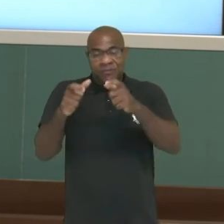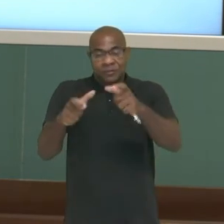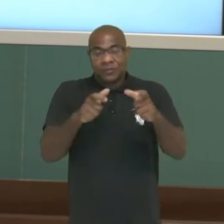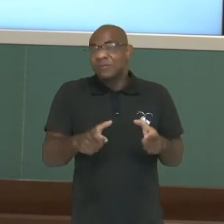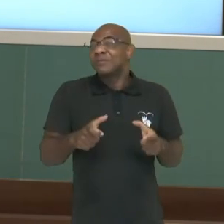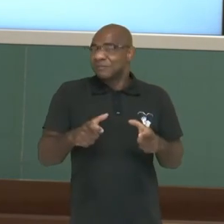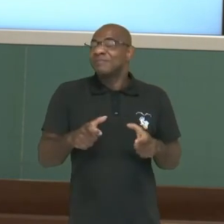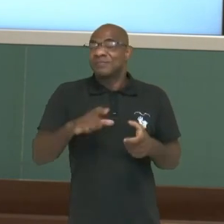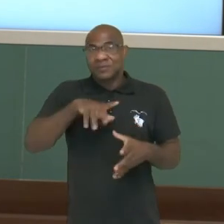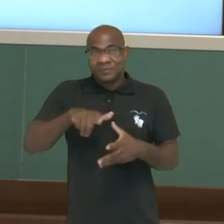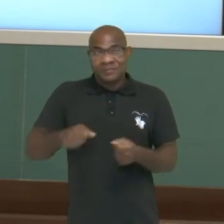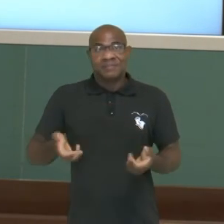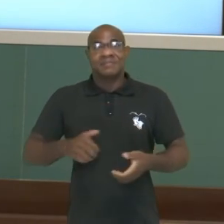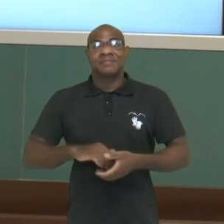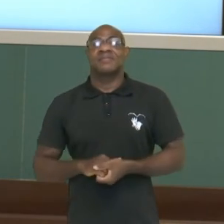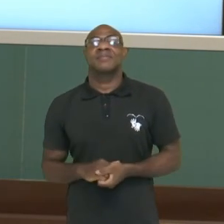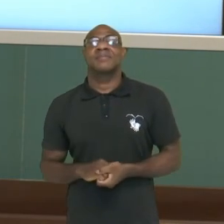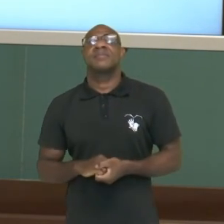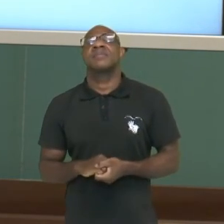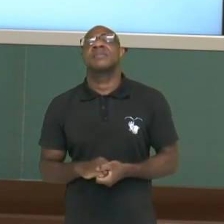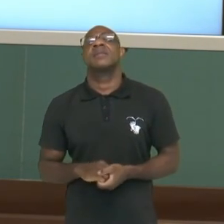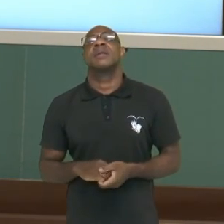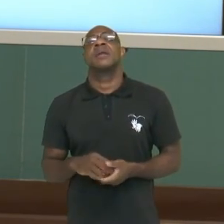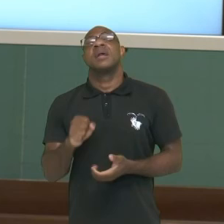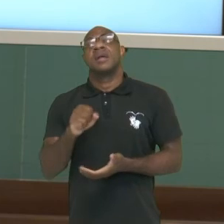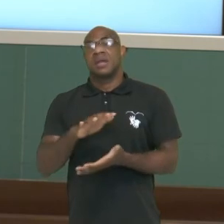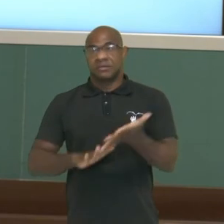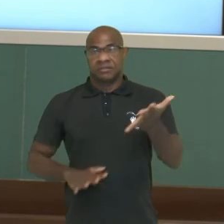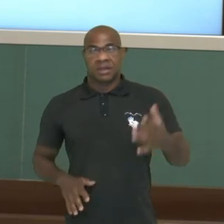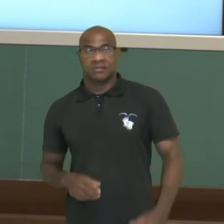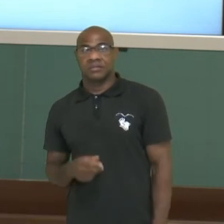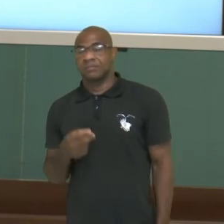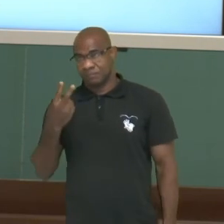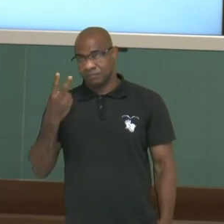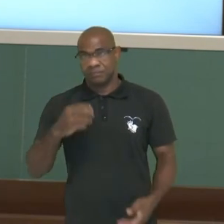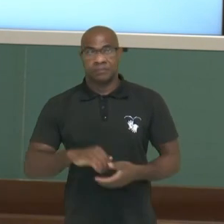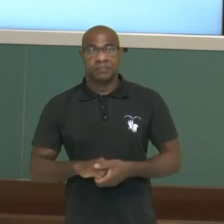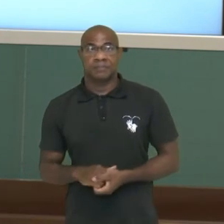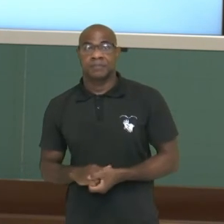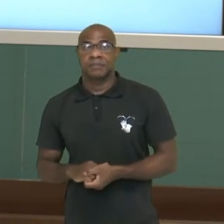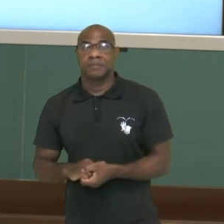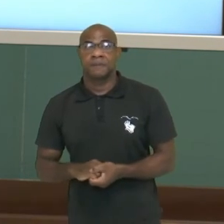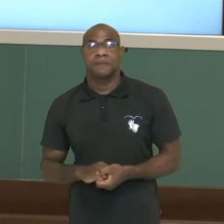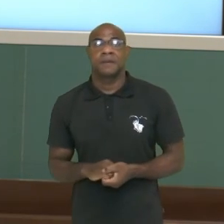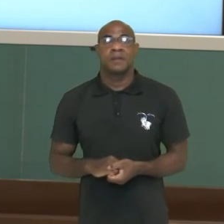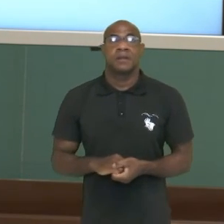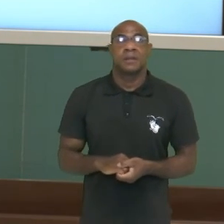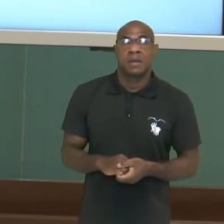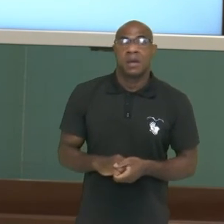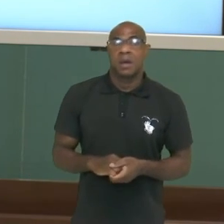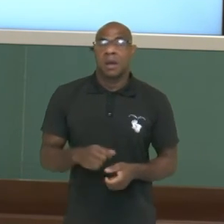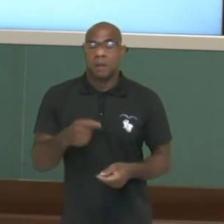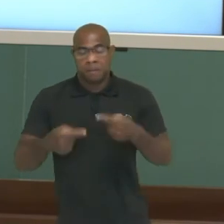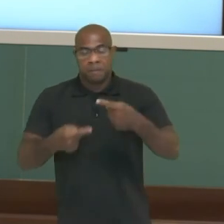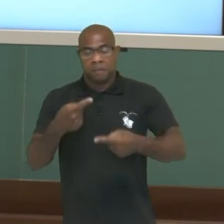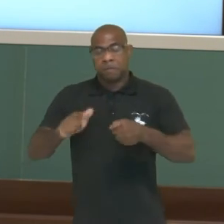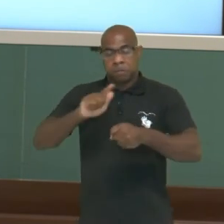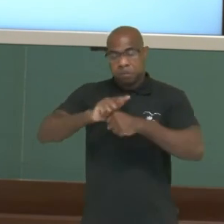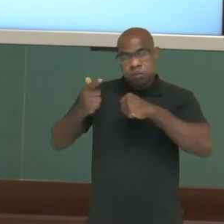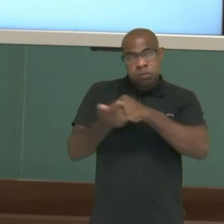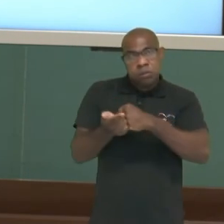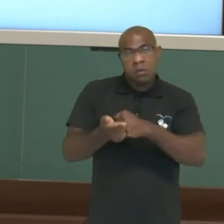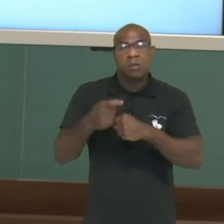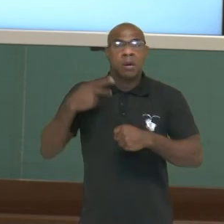planeta. Então vamos propor uma segunda atividade aqui. A geopolítica do Ártico voltou a ser